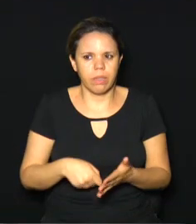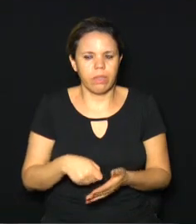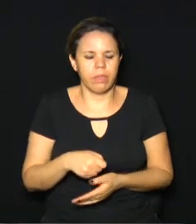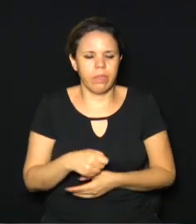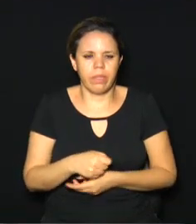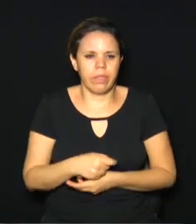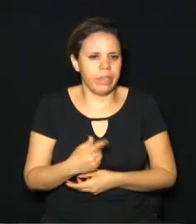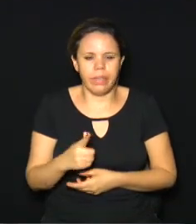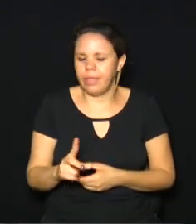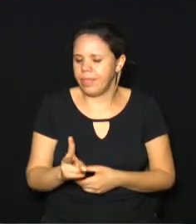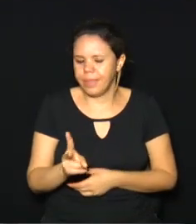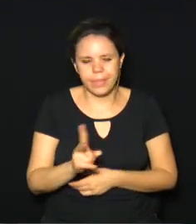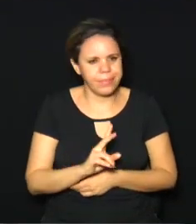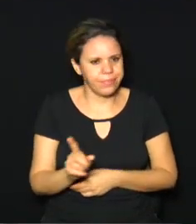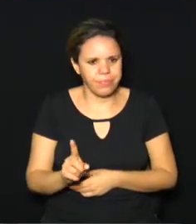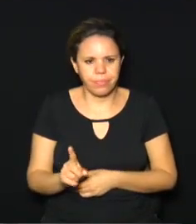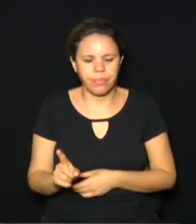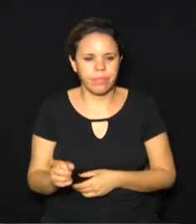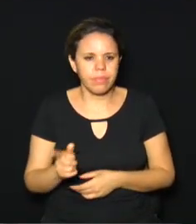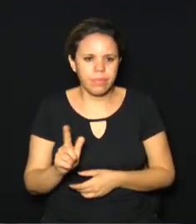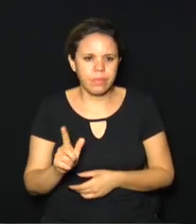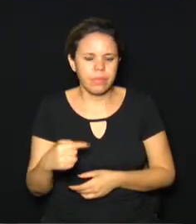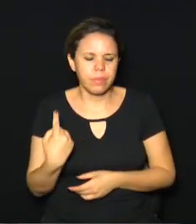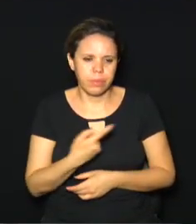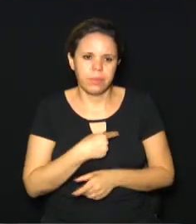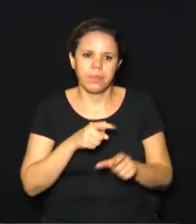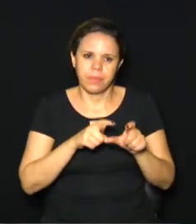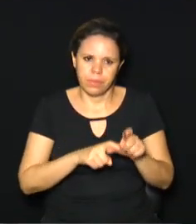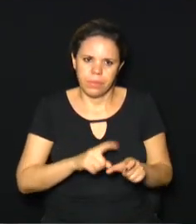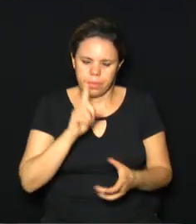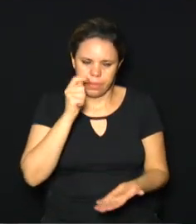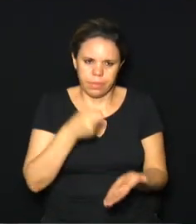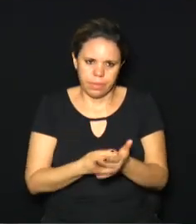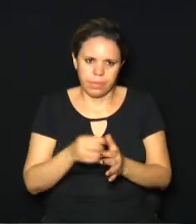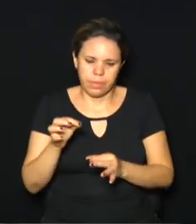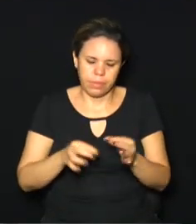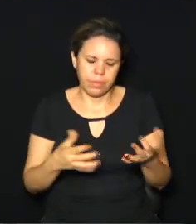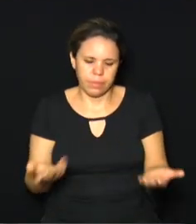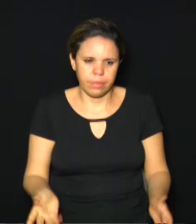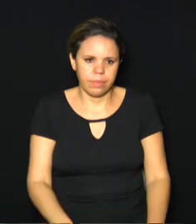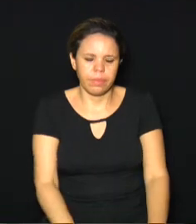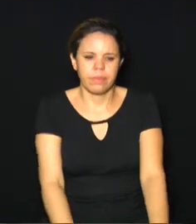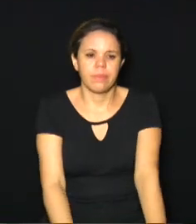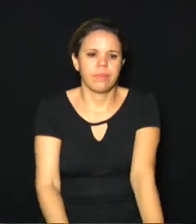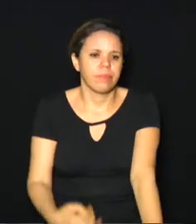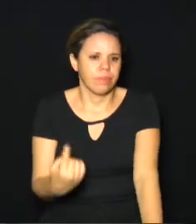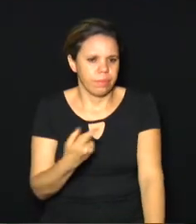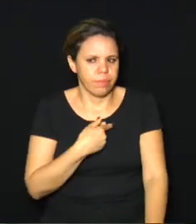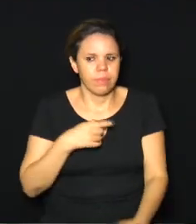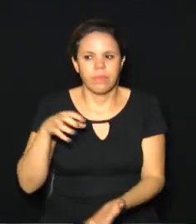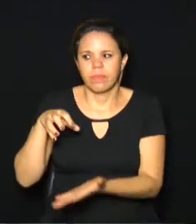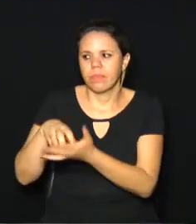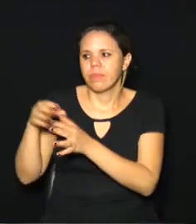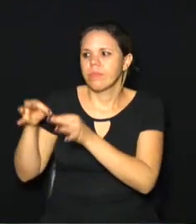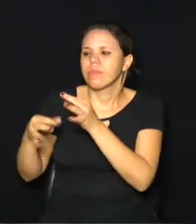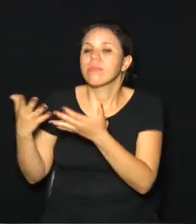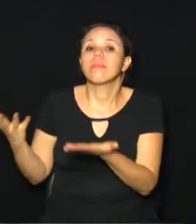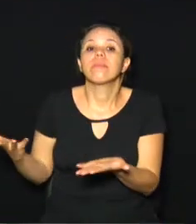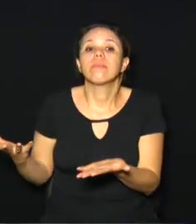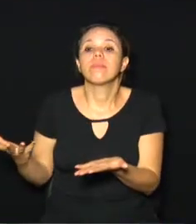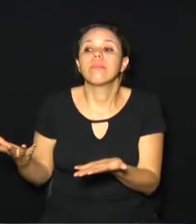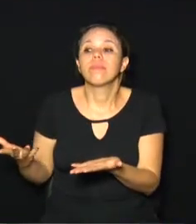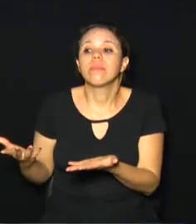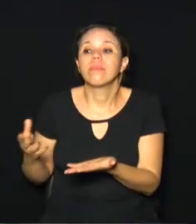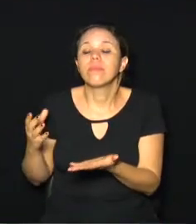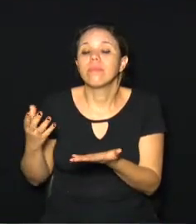não prevaleça, né? Obviamente que nós dependemos das decisões judiciais, né? Nossos tribunais, como é que os nossos tribunais vão se